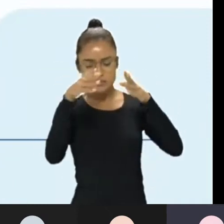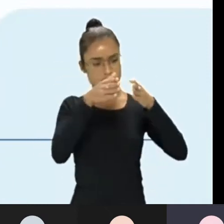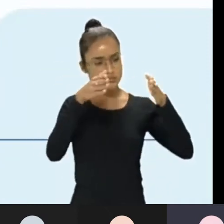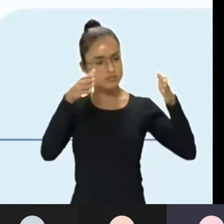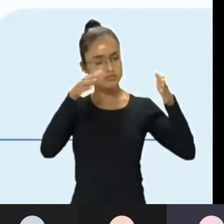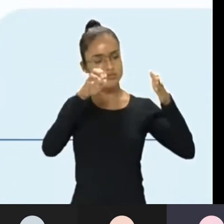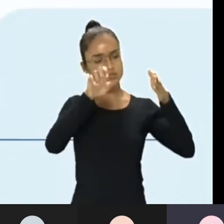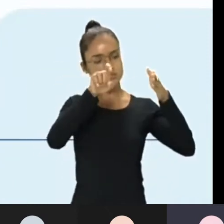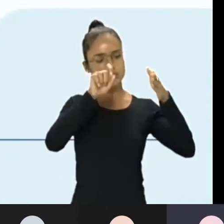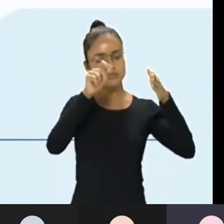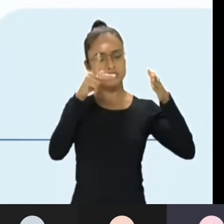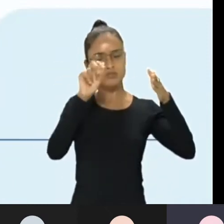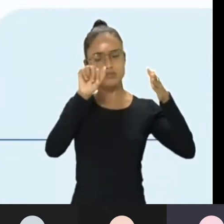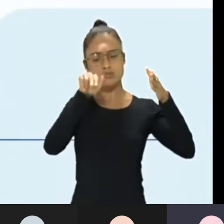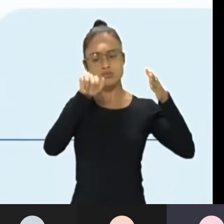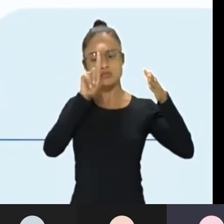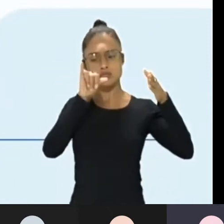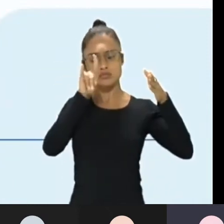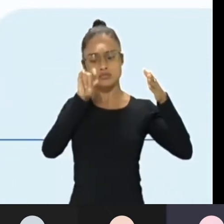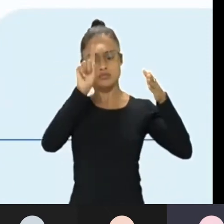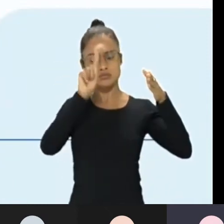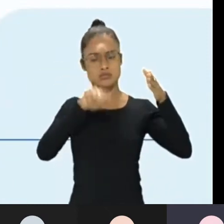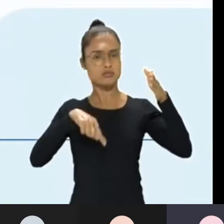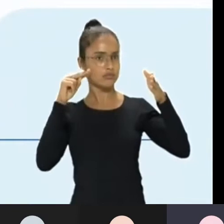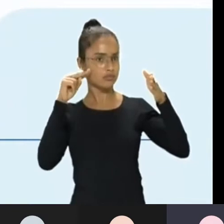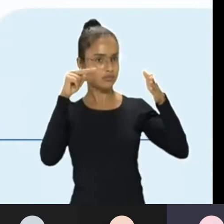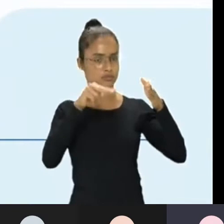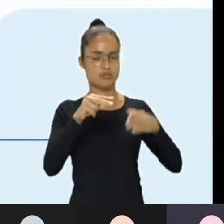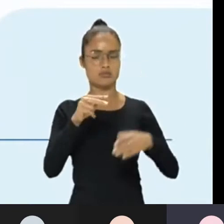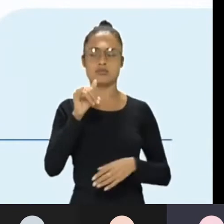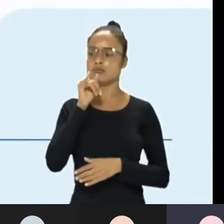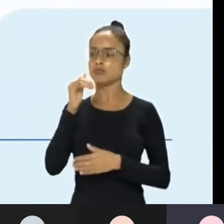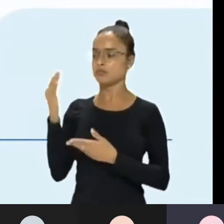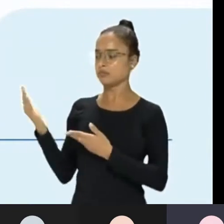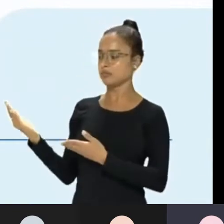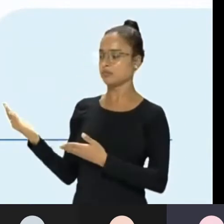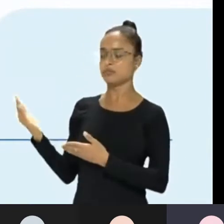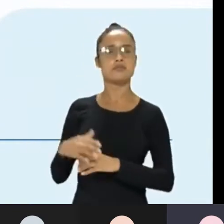uma expansão. Você tem aqui uma representação isométrica.